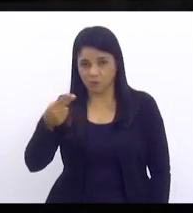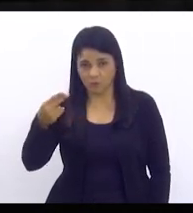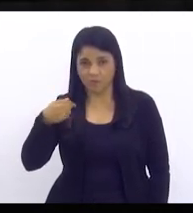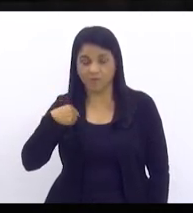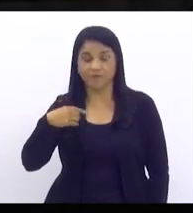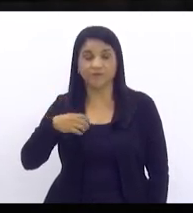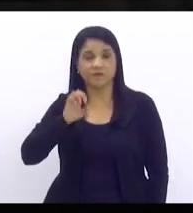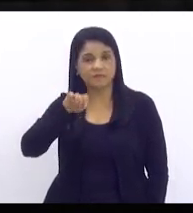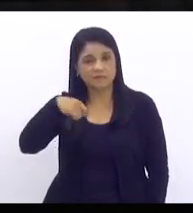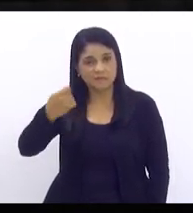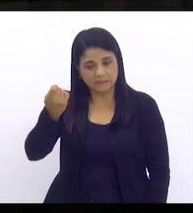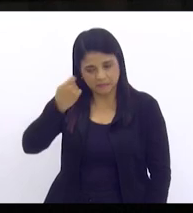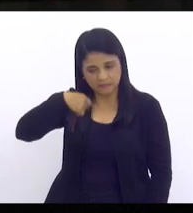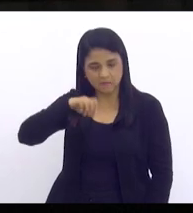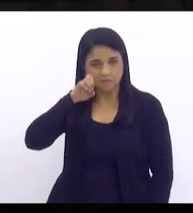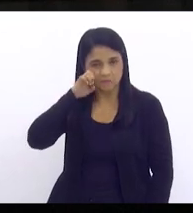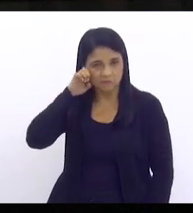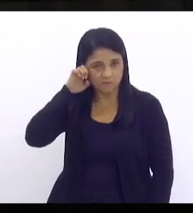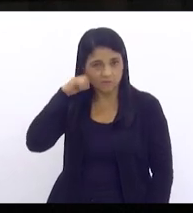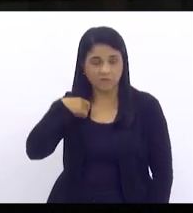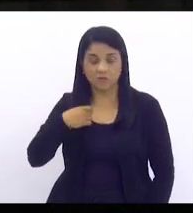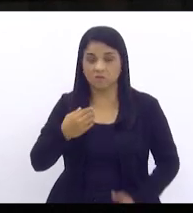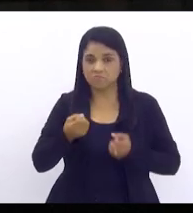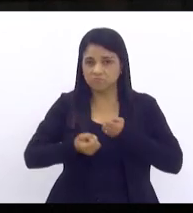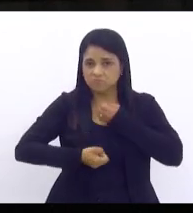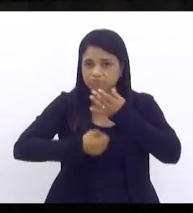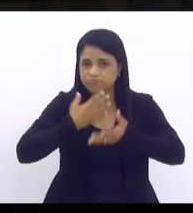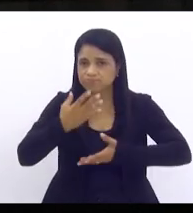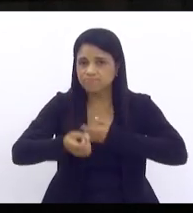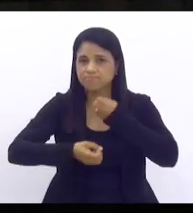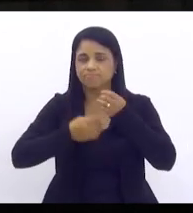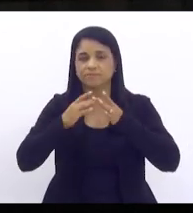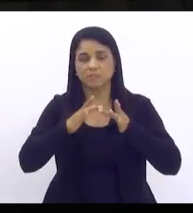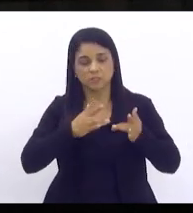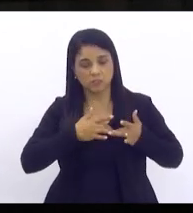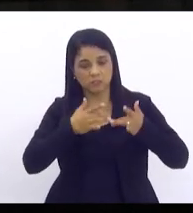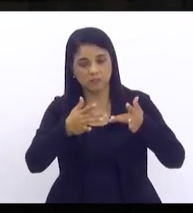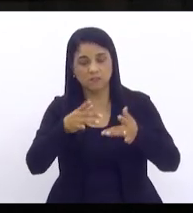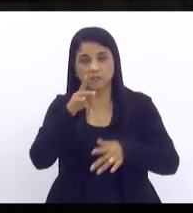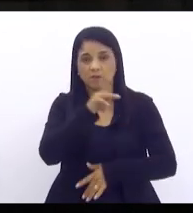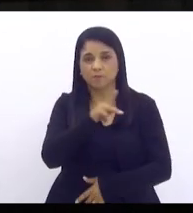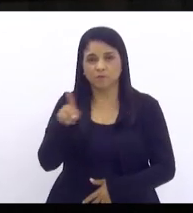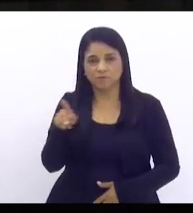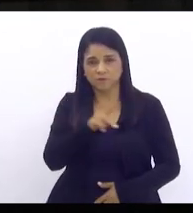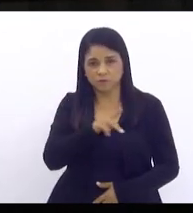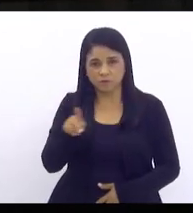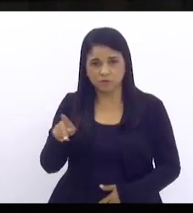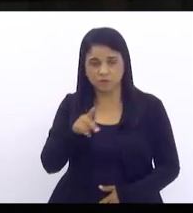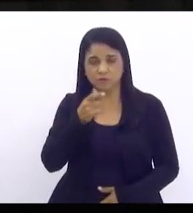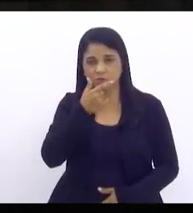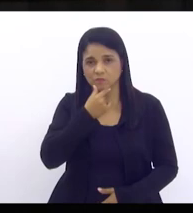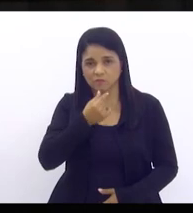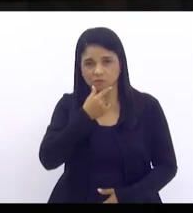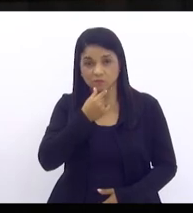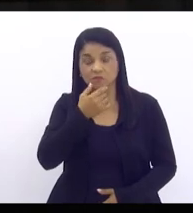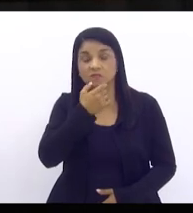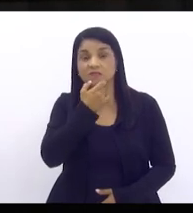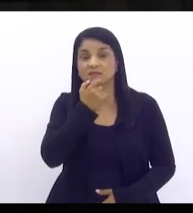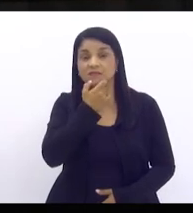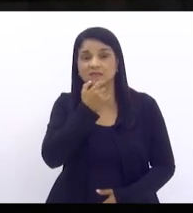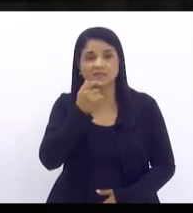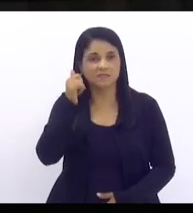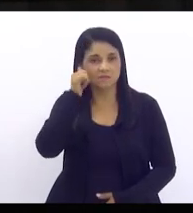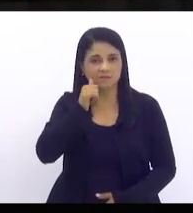expressar a minha indignação e solidariedade à professora de inglês do Colégio Pedro II, Ana